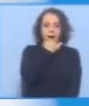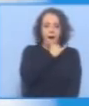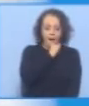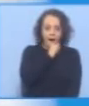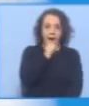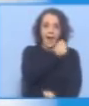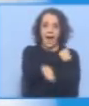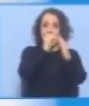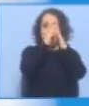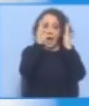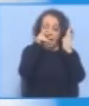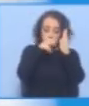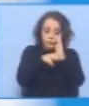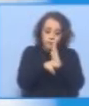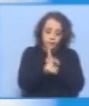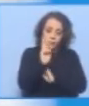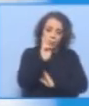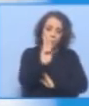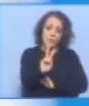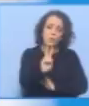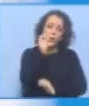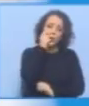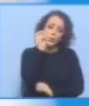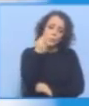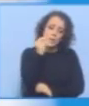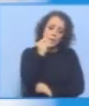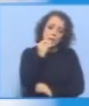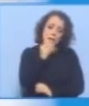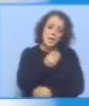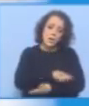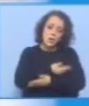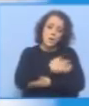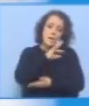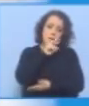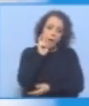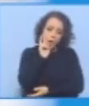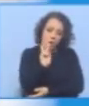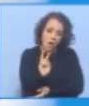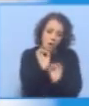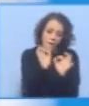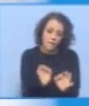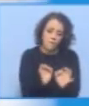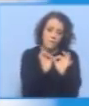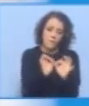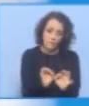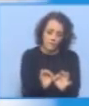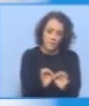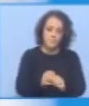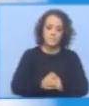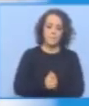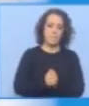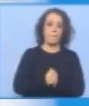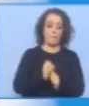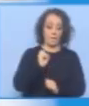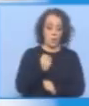na casa, viram o menino com a sua mãe e, prostrando-se diante dele, adoraram-no. Depois, abrindo os seus